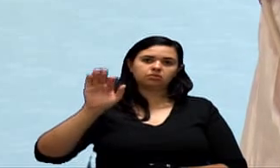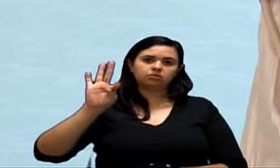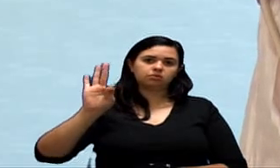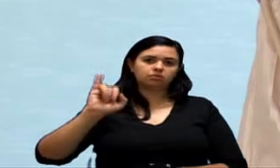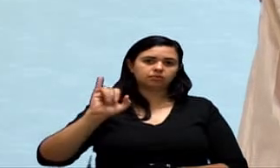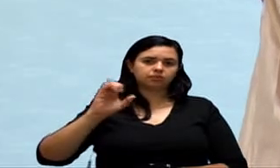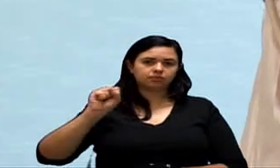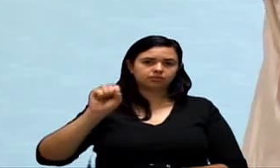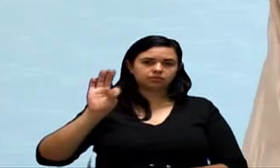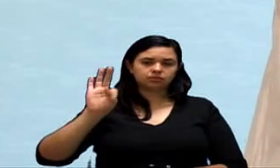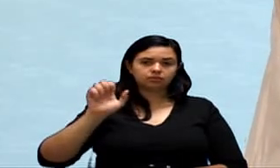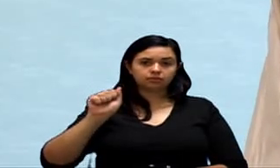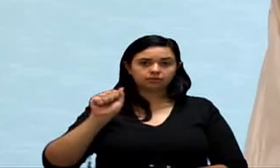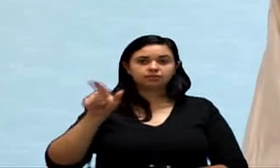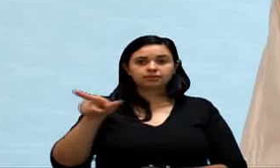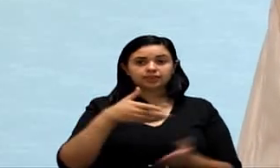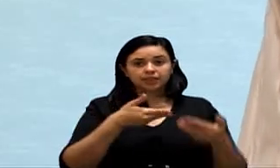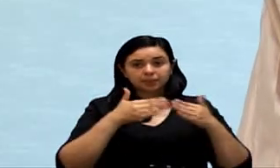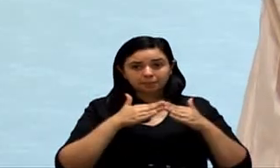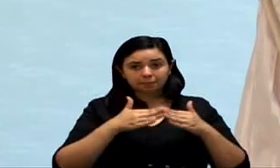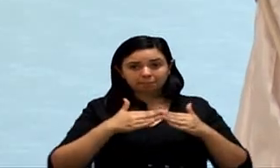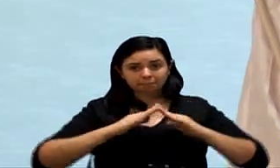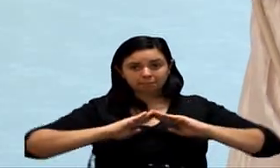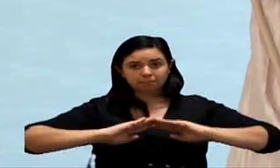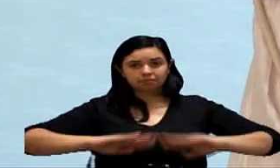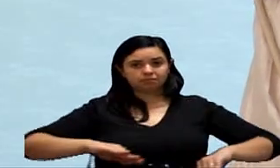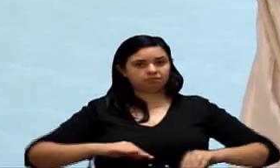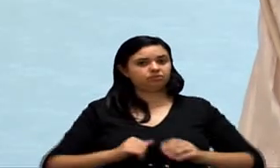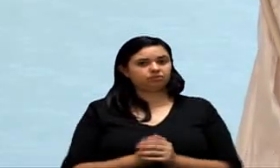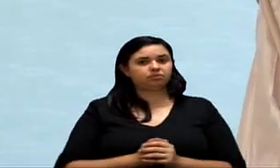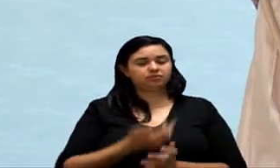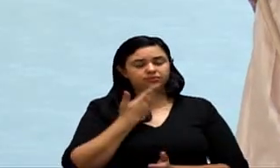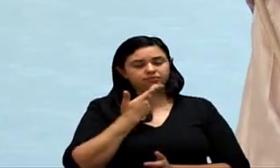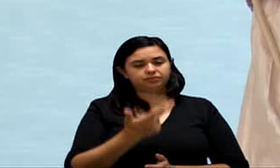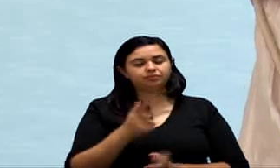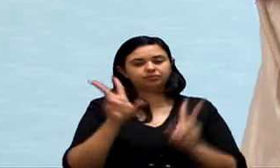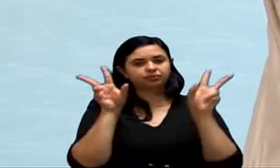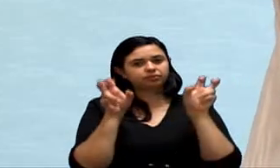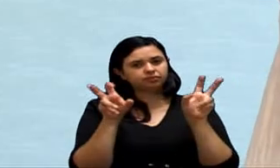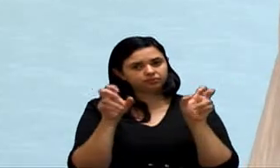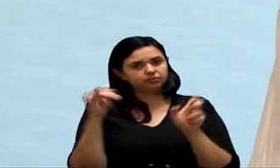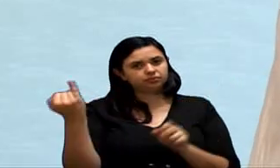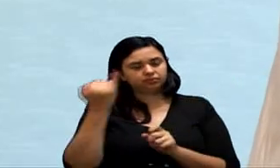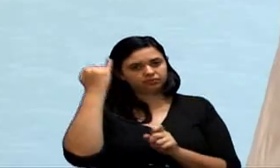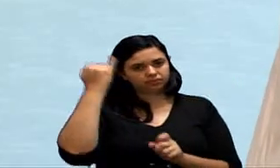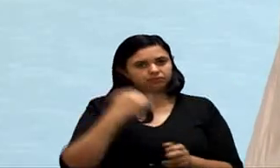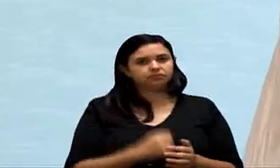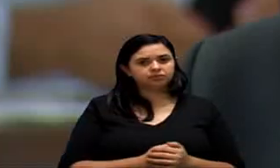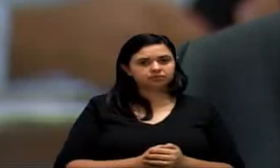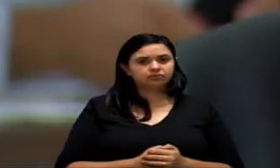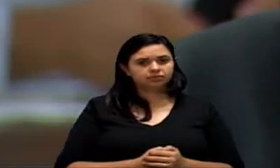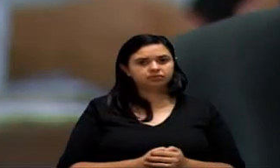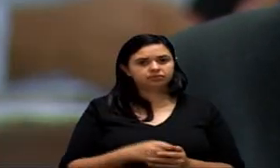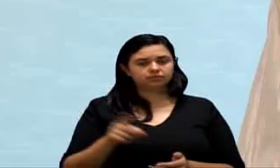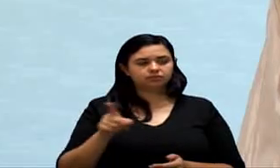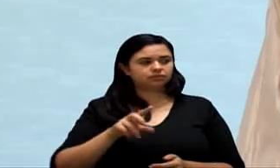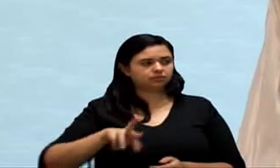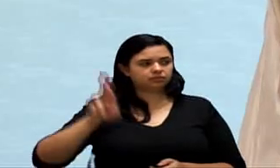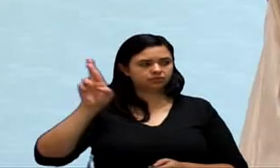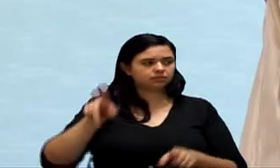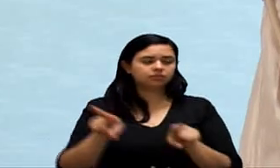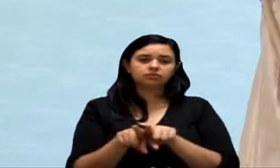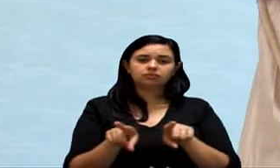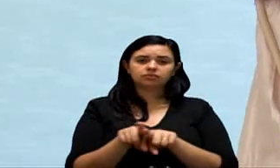importante, ele que é uma pessoa extremamente dedicada ao tema do combate ao trabalho infantil, do combate à violência contra as crianças.